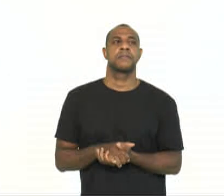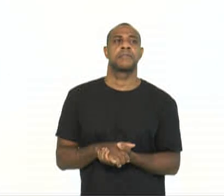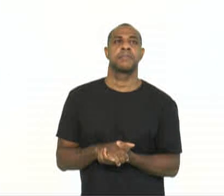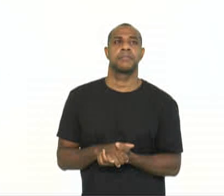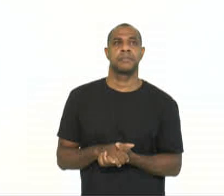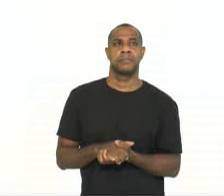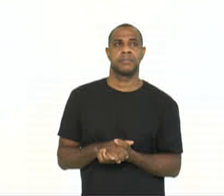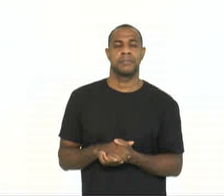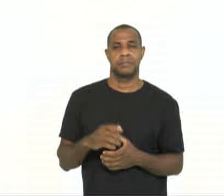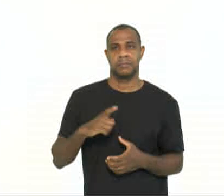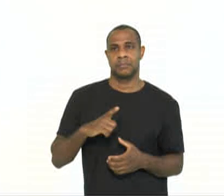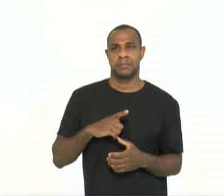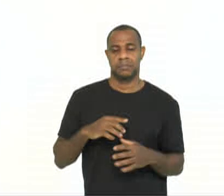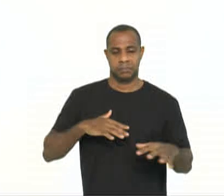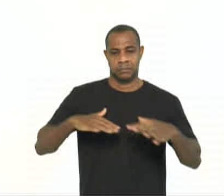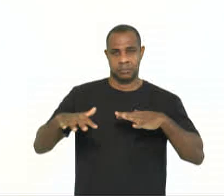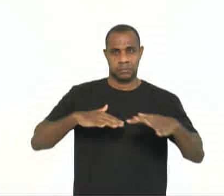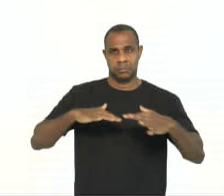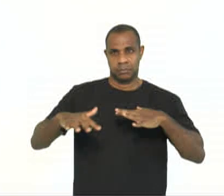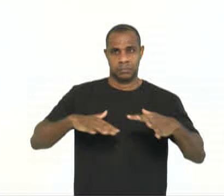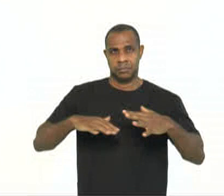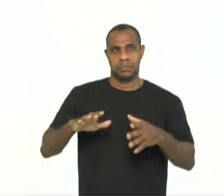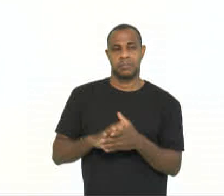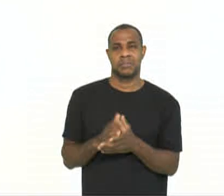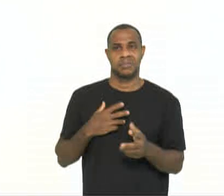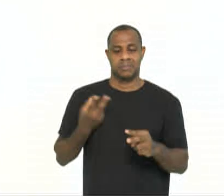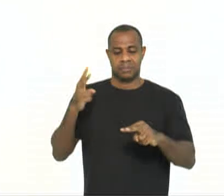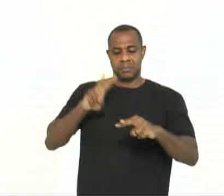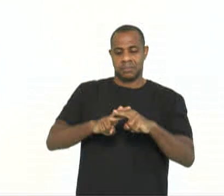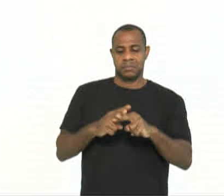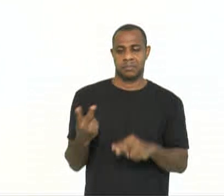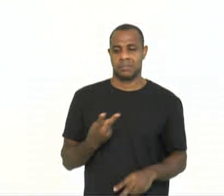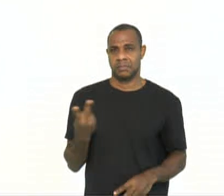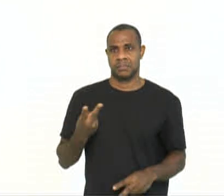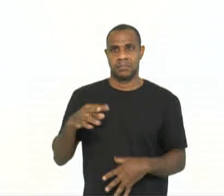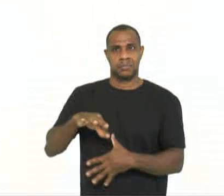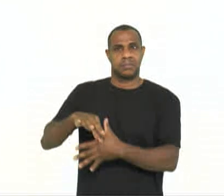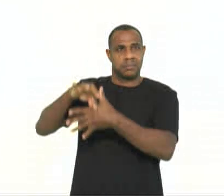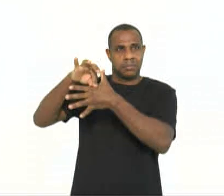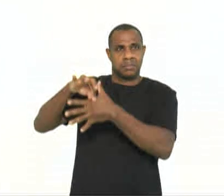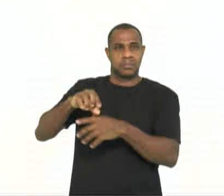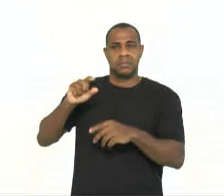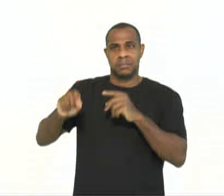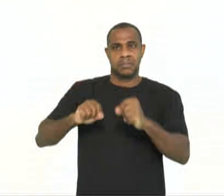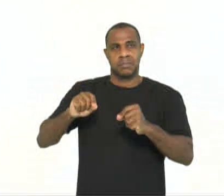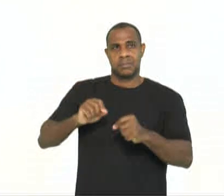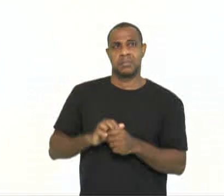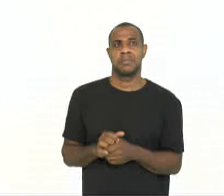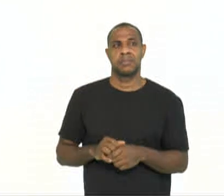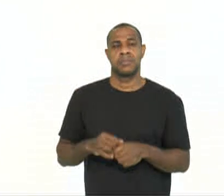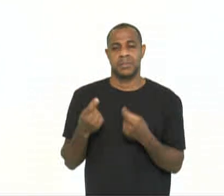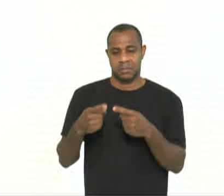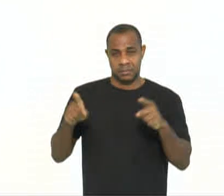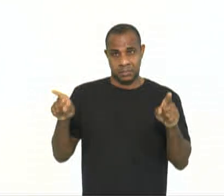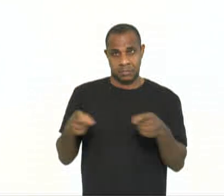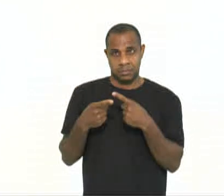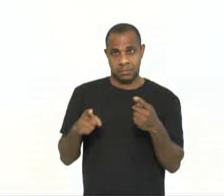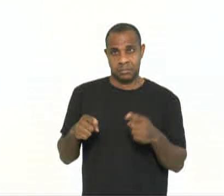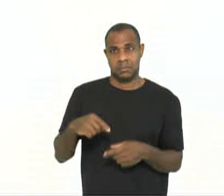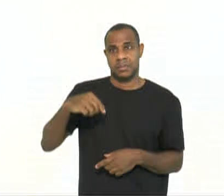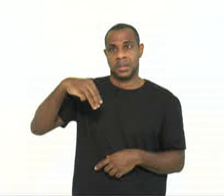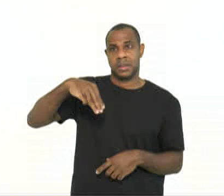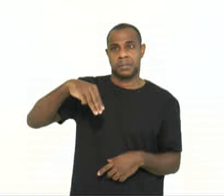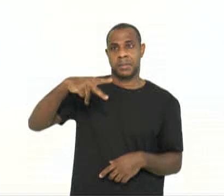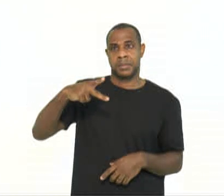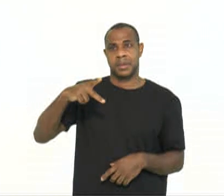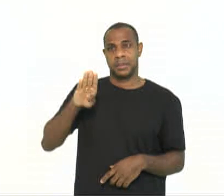Mesmo tendo a trajetória do movimento interrompida com a prisão dos seus dois líderes, o tropicalismo não deixou de cumprir seu papel de vanguarda na música popular brasileira. A partir da década